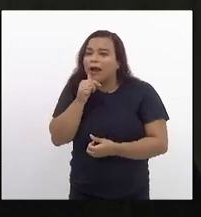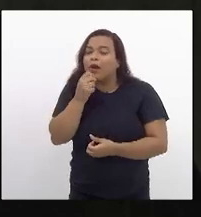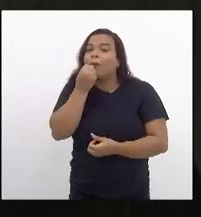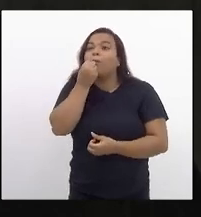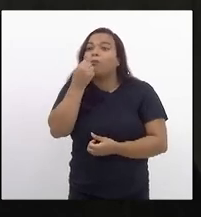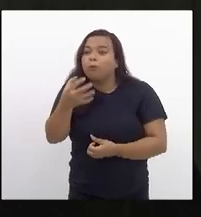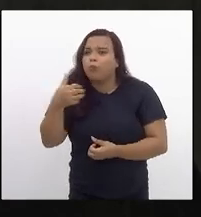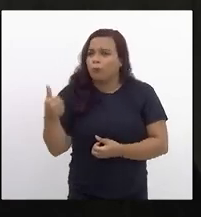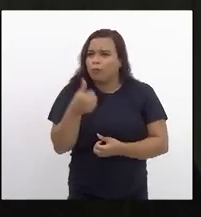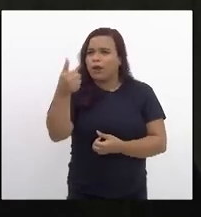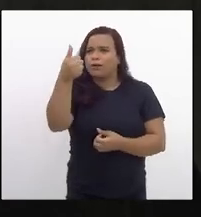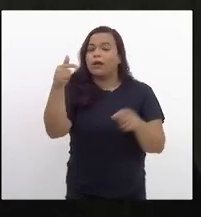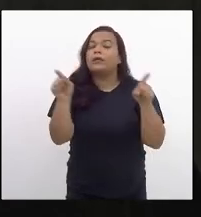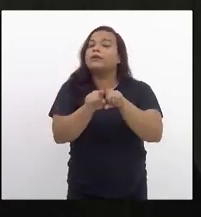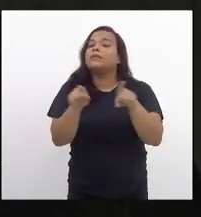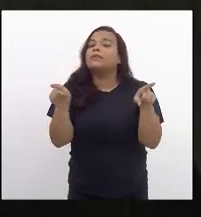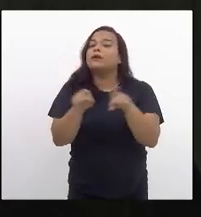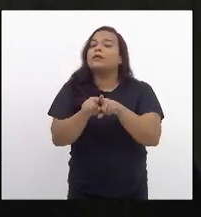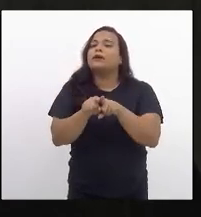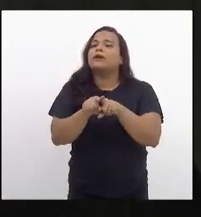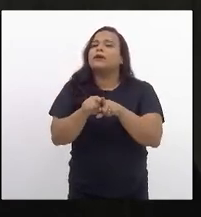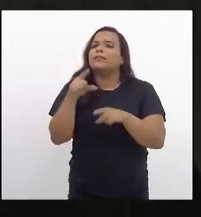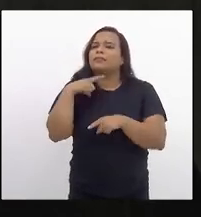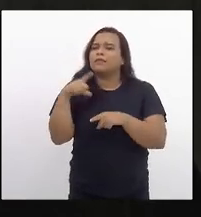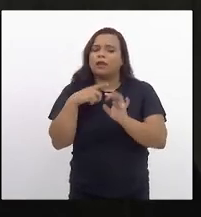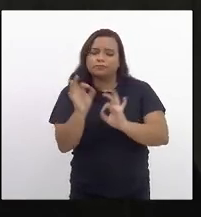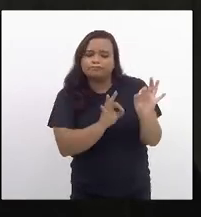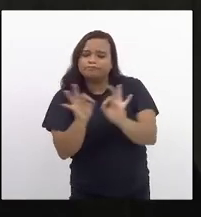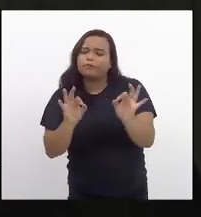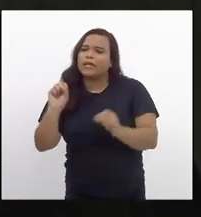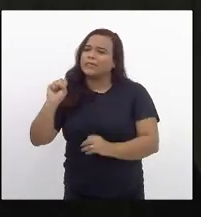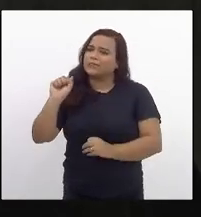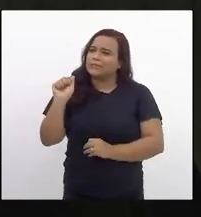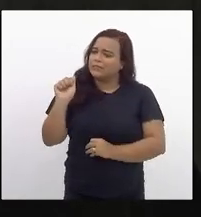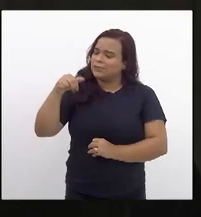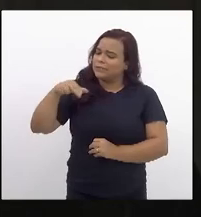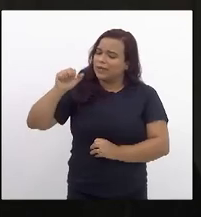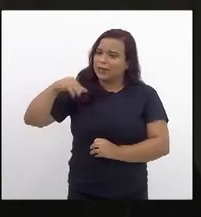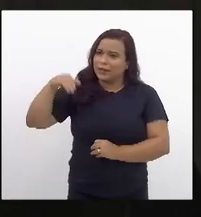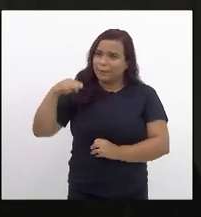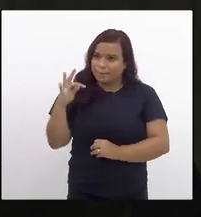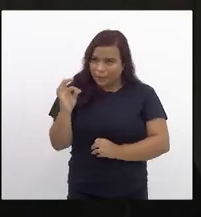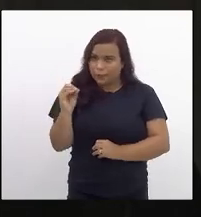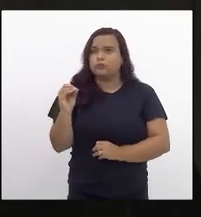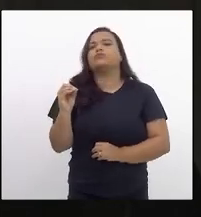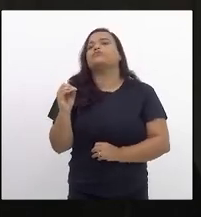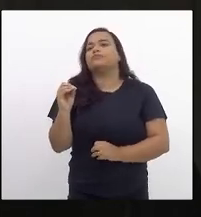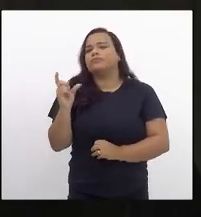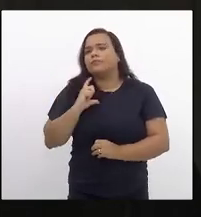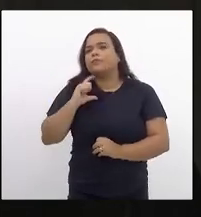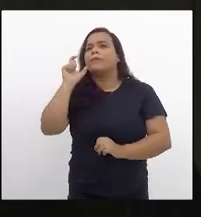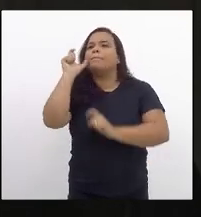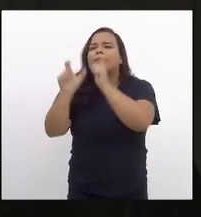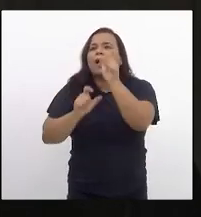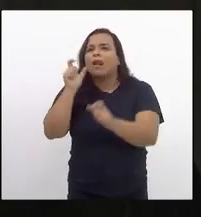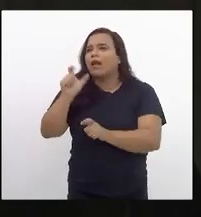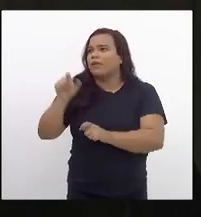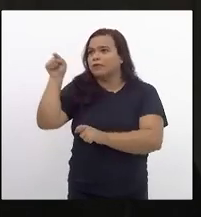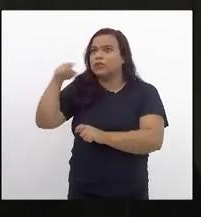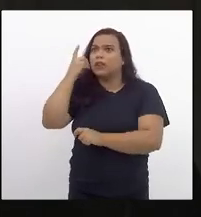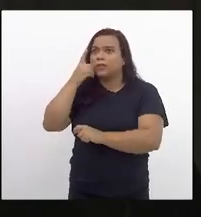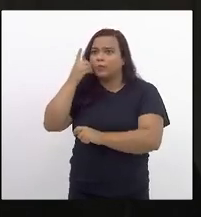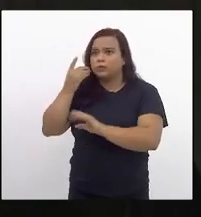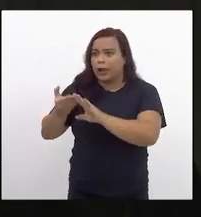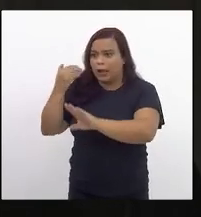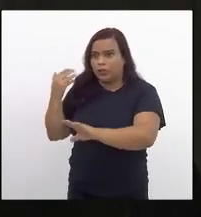e do saneamento nós ouvimos aqui e as palavras dos deputados que me antecederam